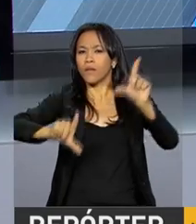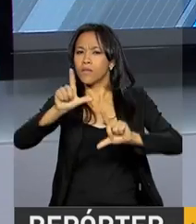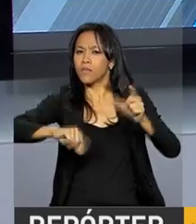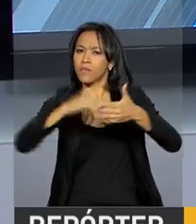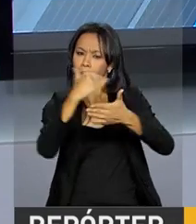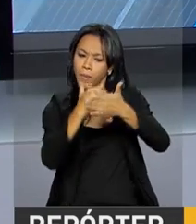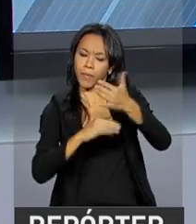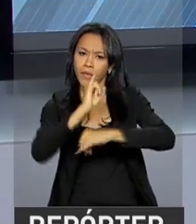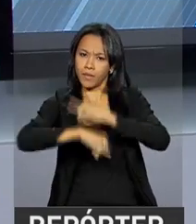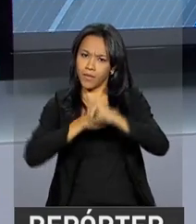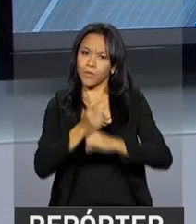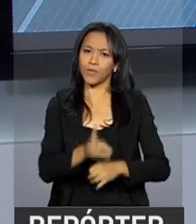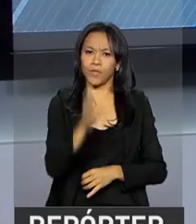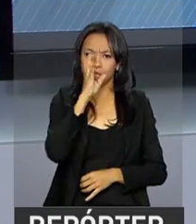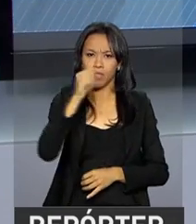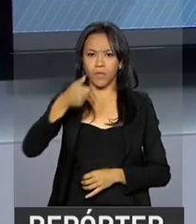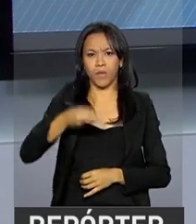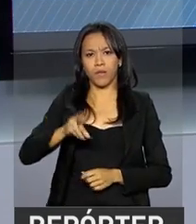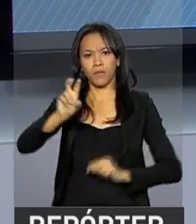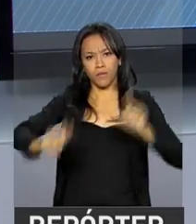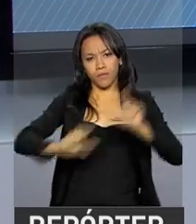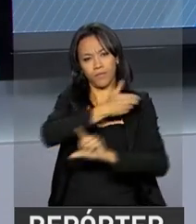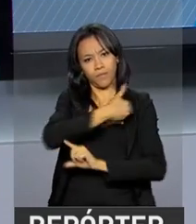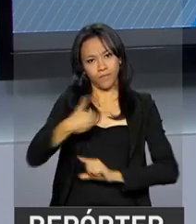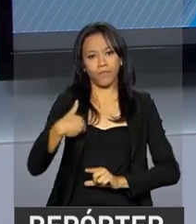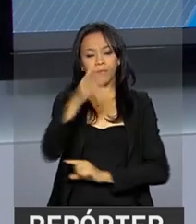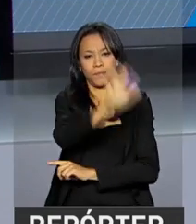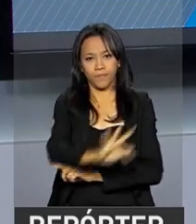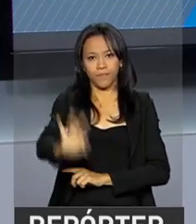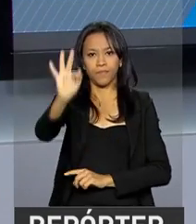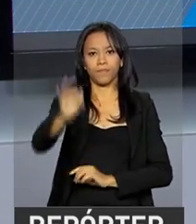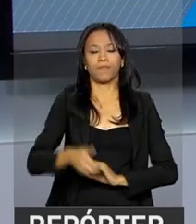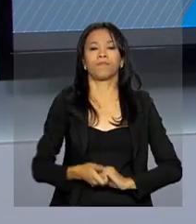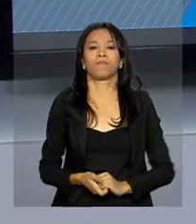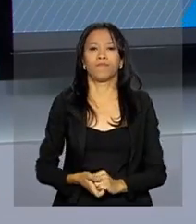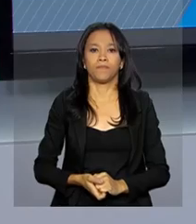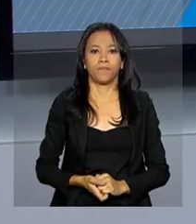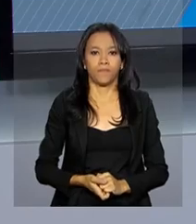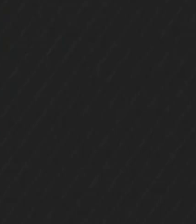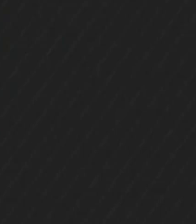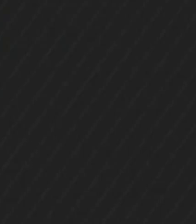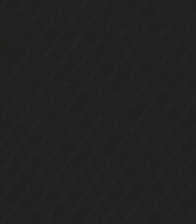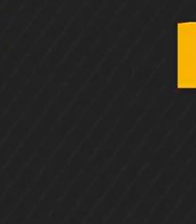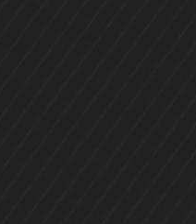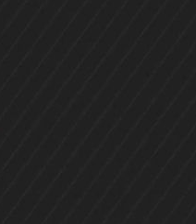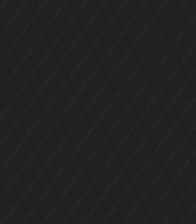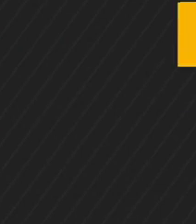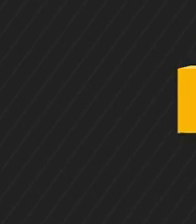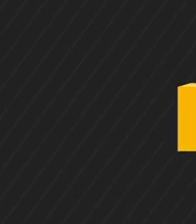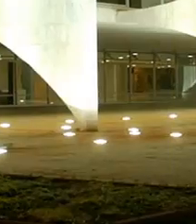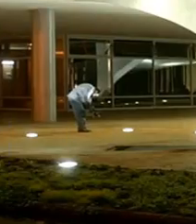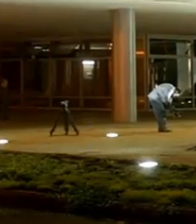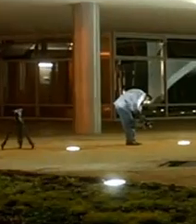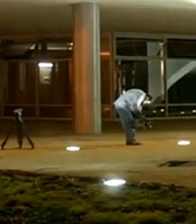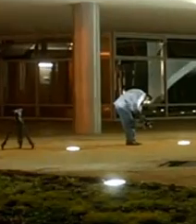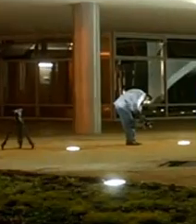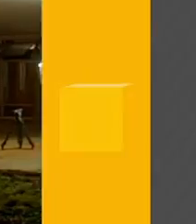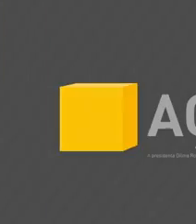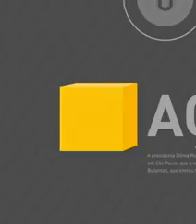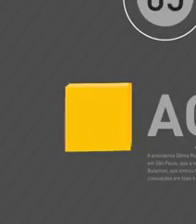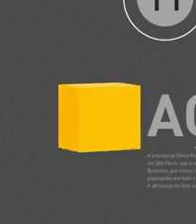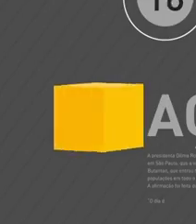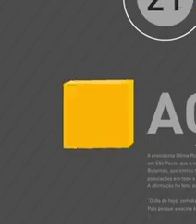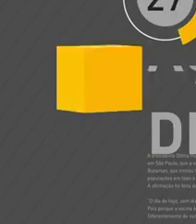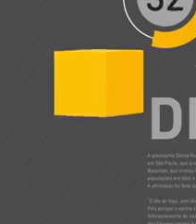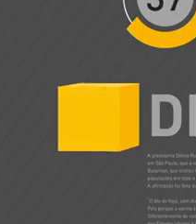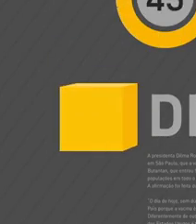internet. Continue com a gente na NBR, a TV do Governo Federal.